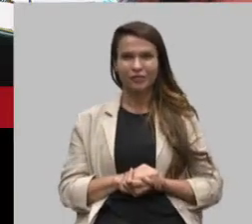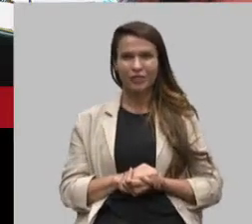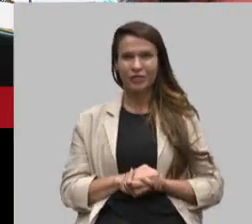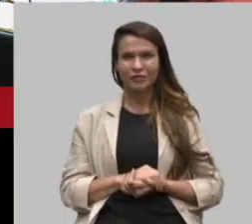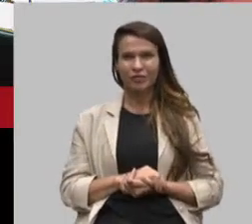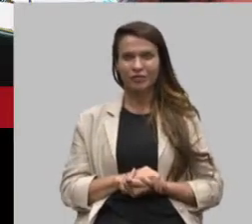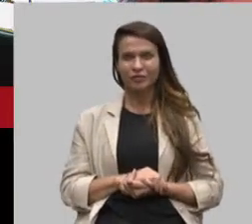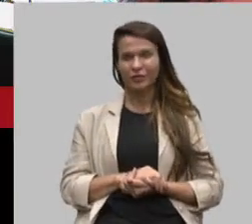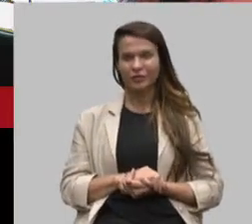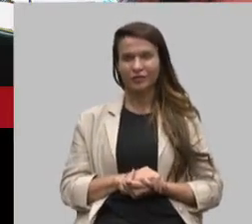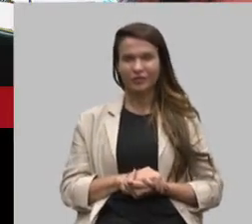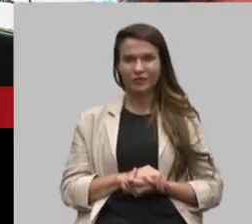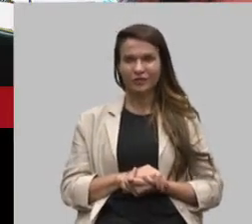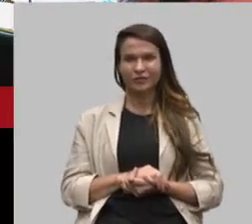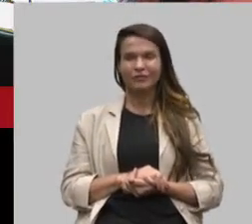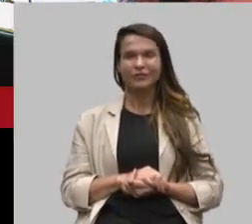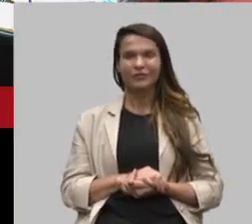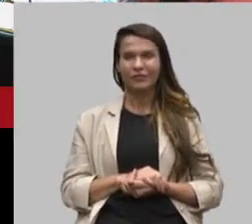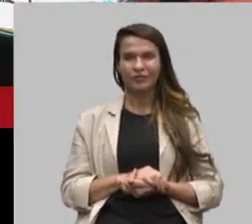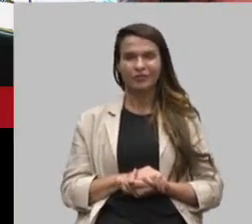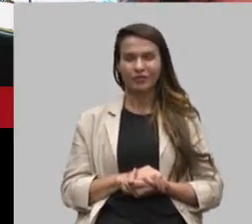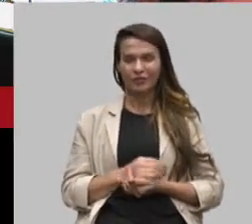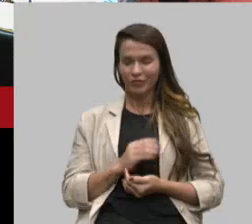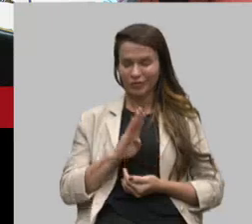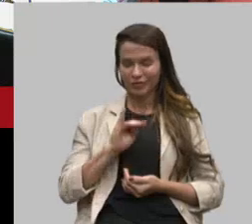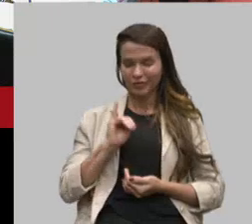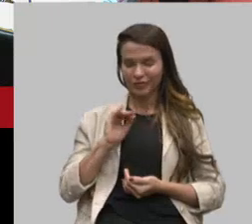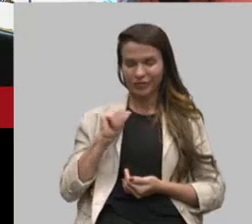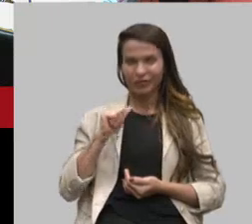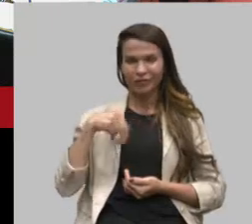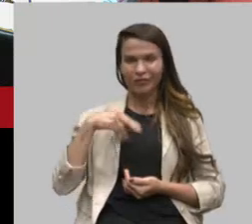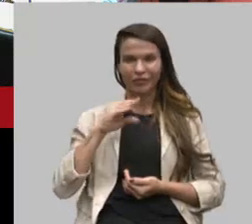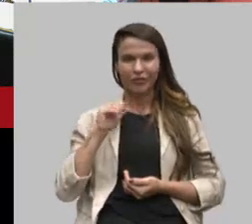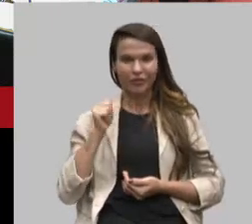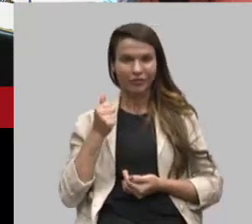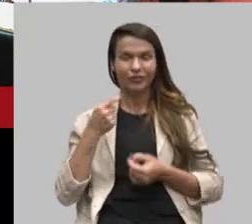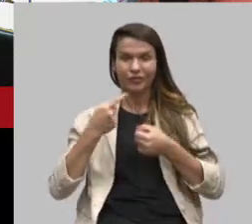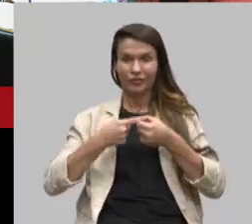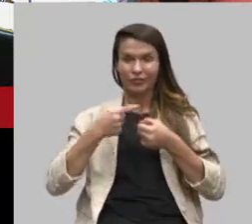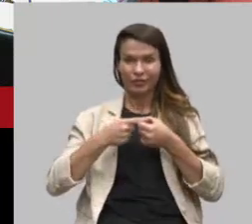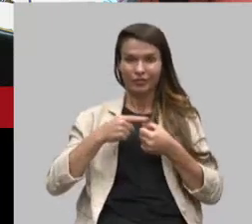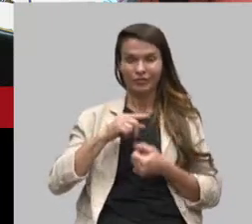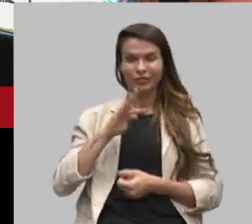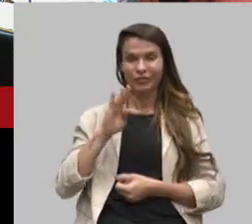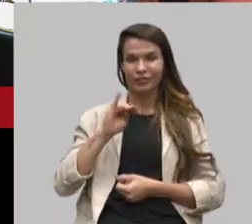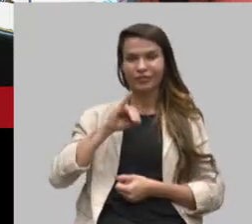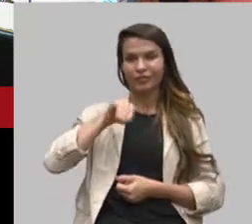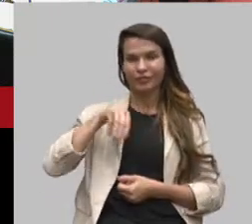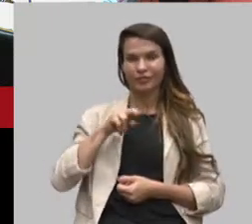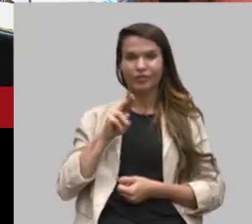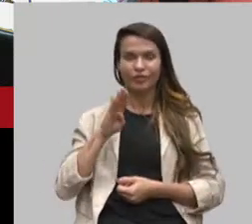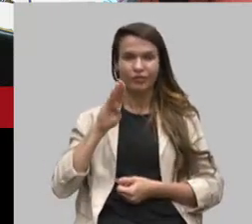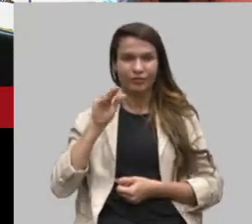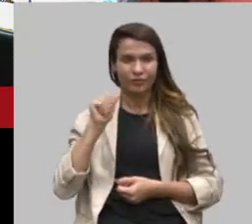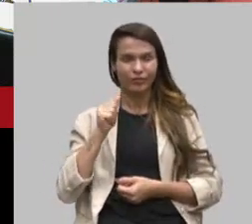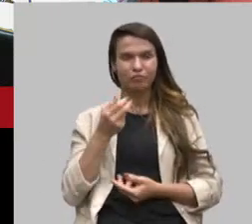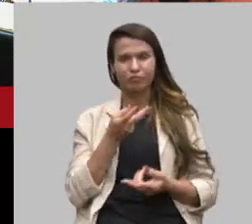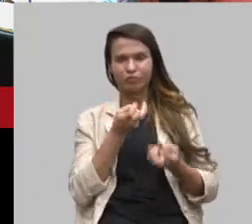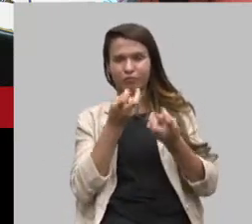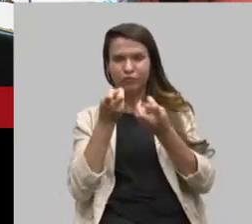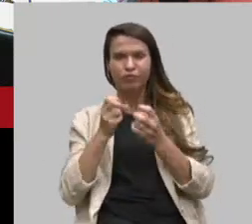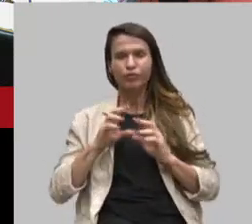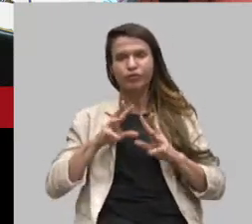obrigado eu sou Bianca banur de Itajubá eu vi que todos aqui expressaram